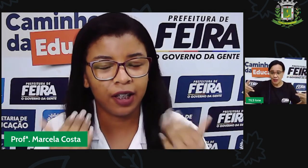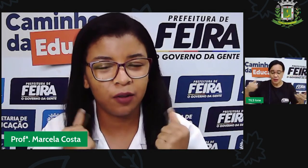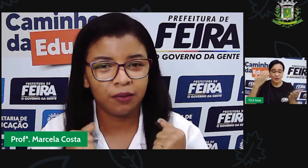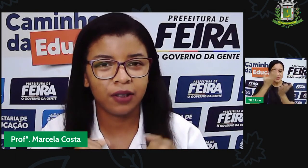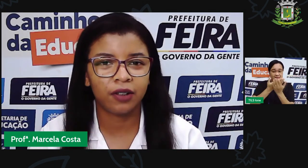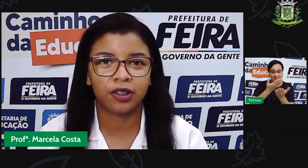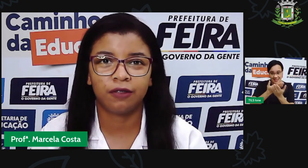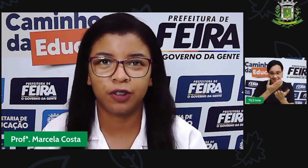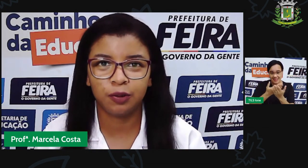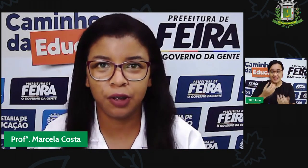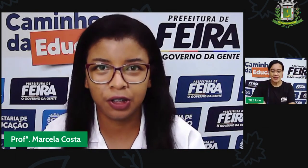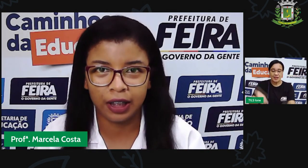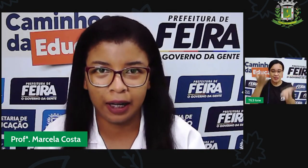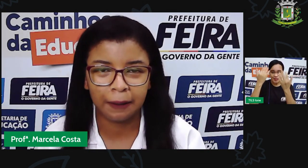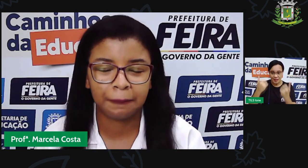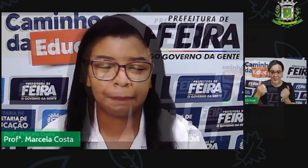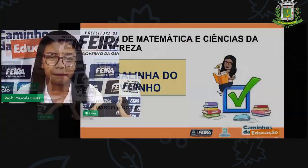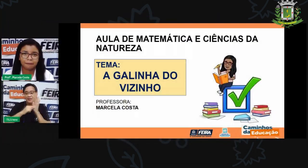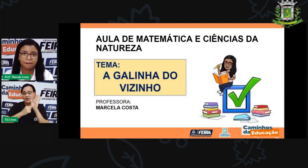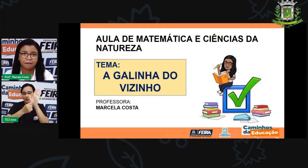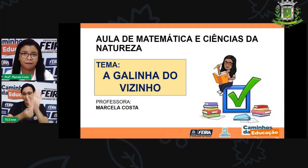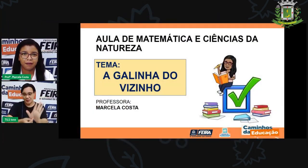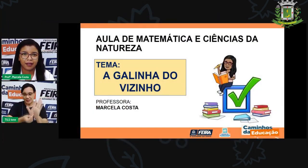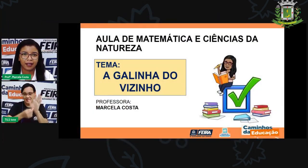Então, vem comigo que eu já vou te mostrar.